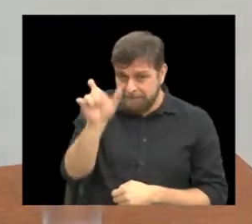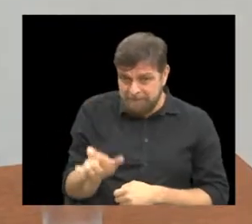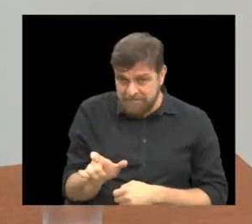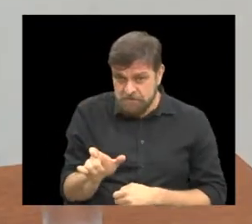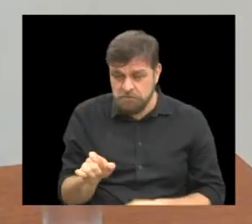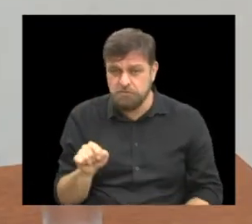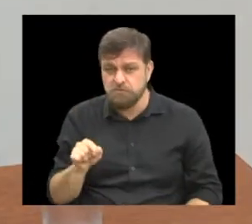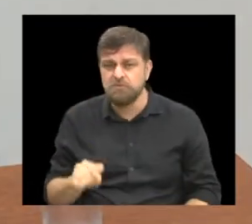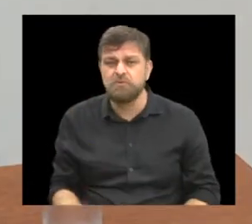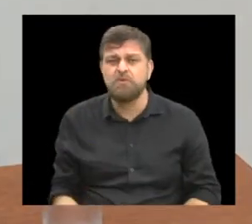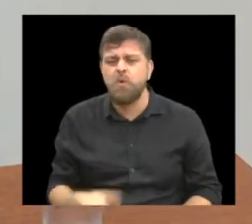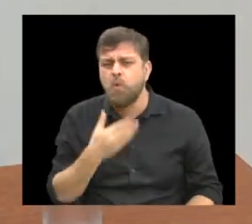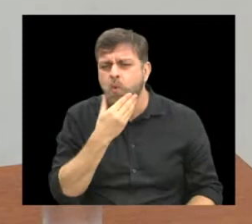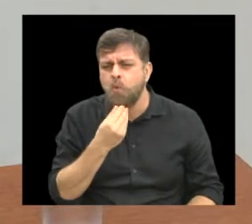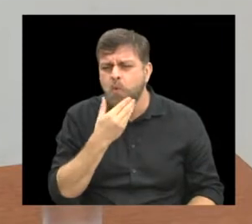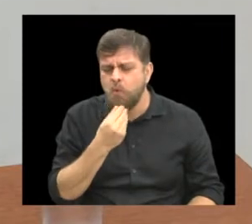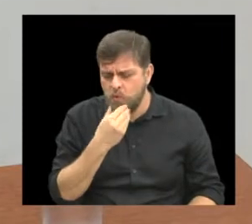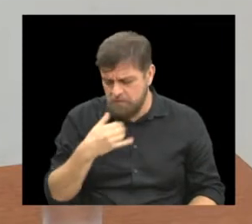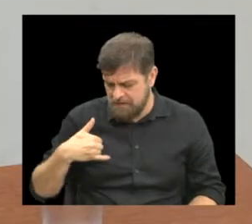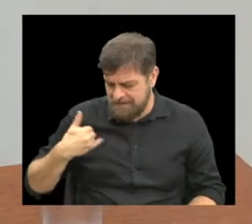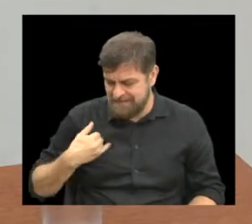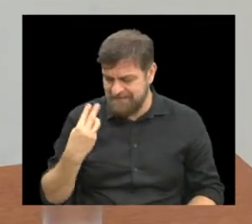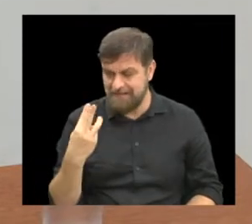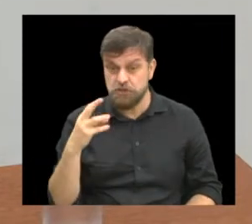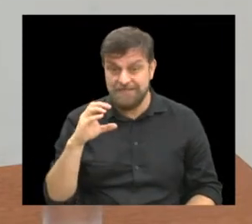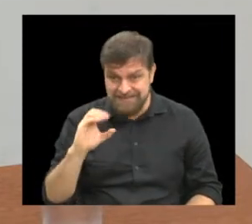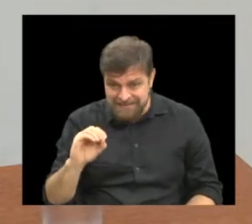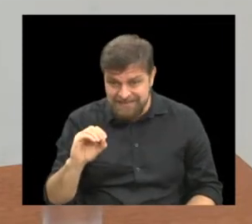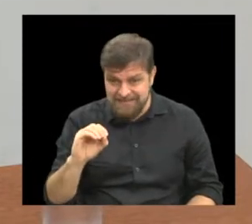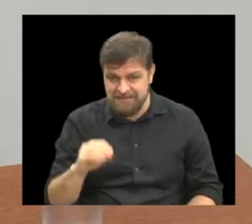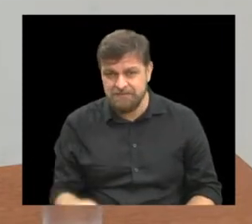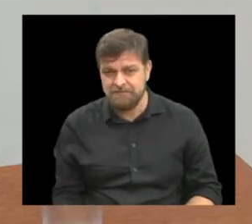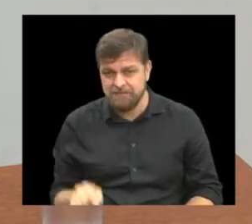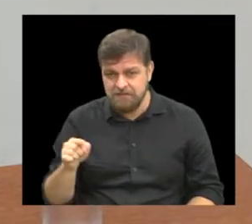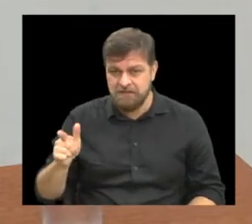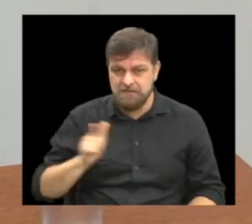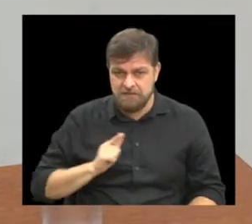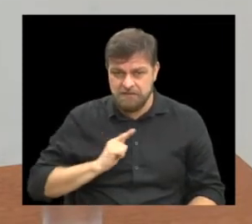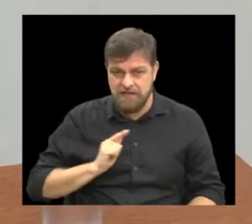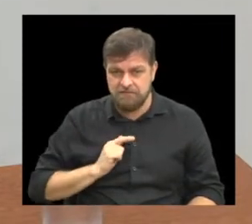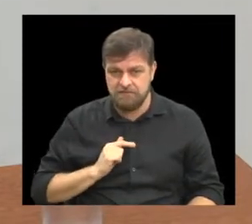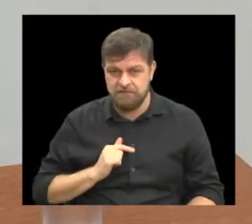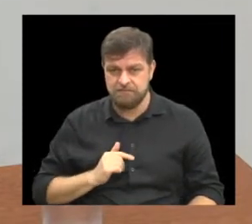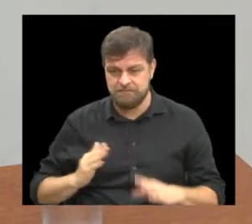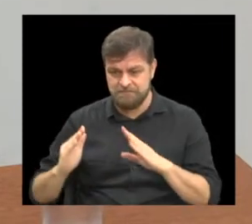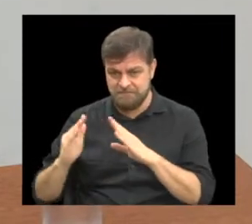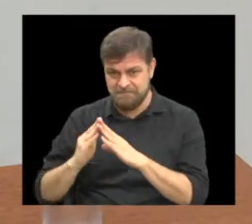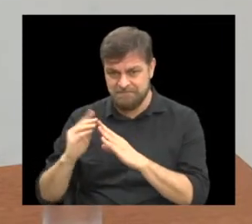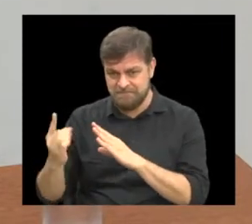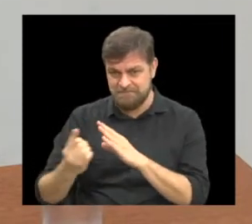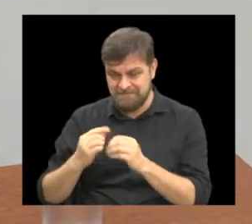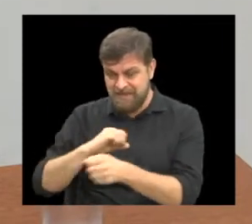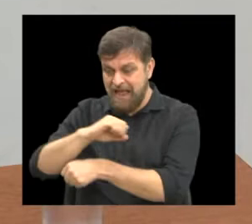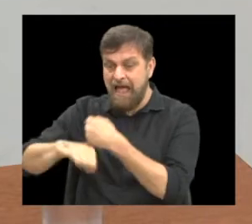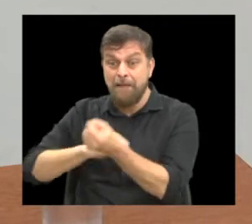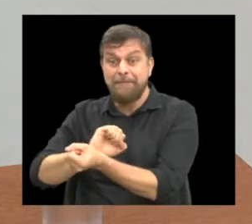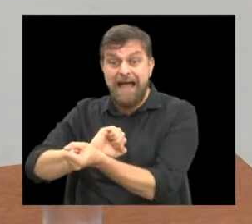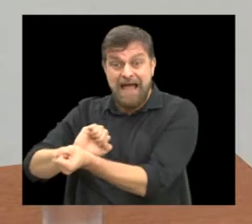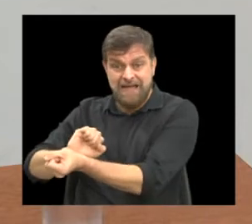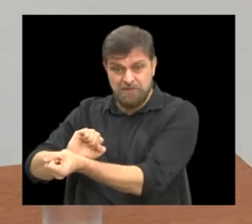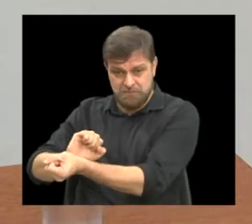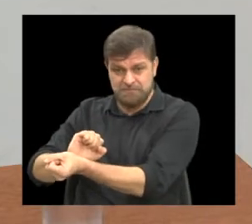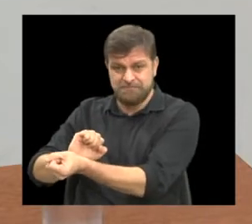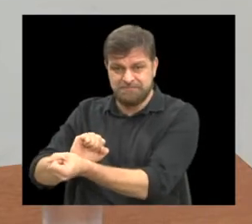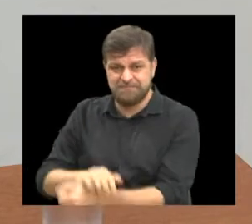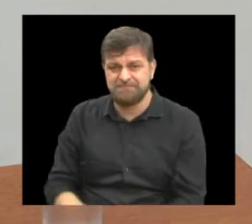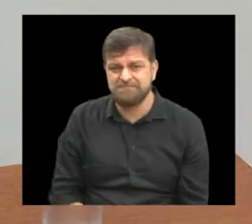de uma pessoa com 30 anos, que estava na reclusão há 30 anos, amarrado.